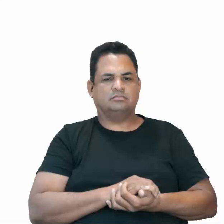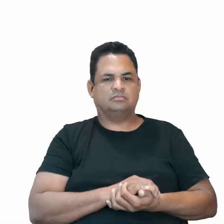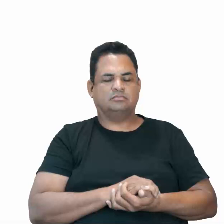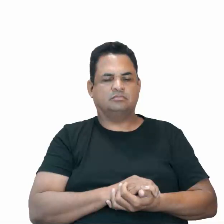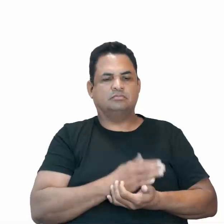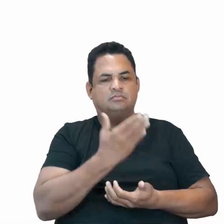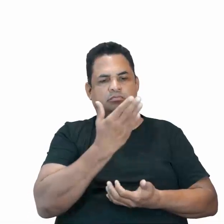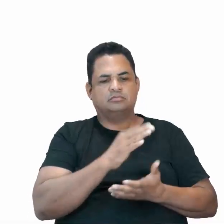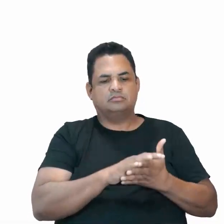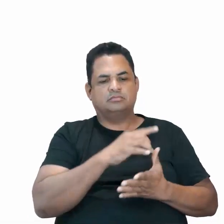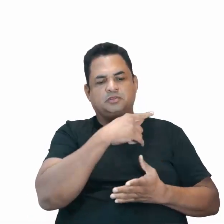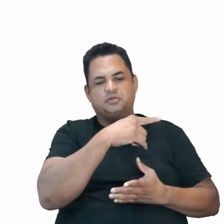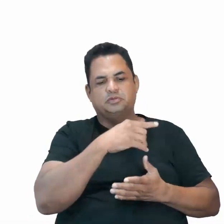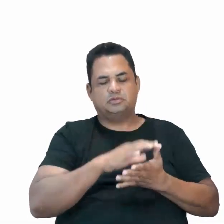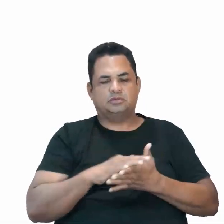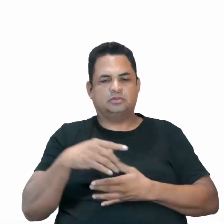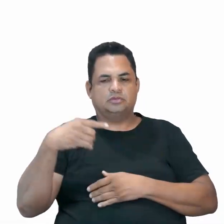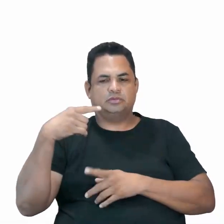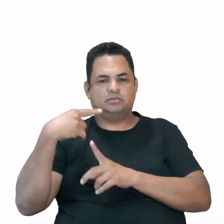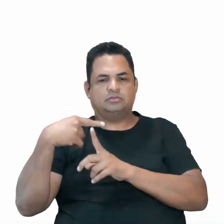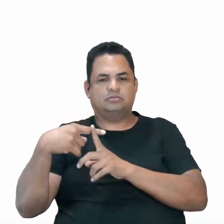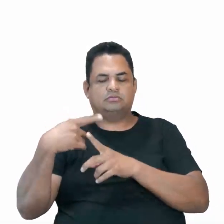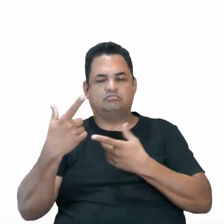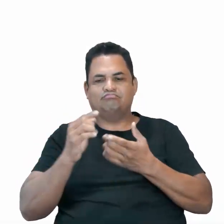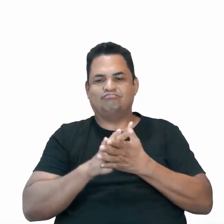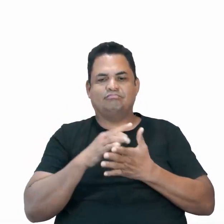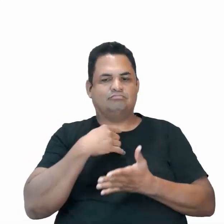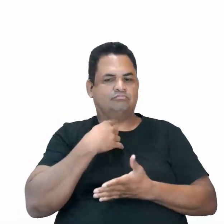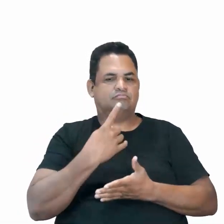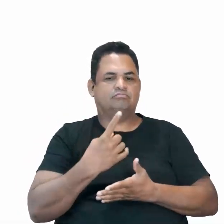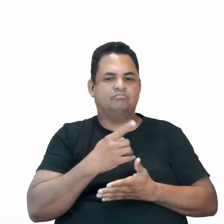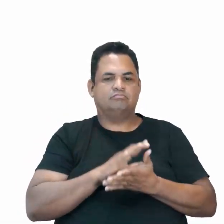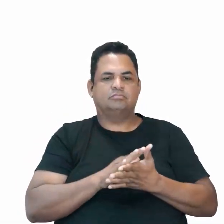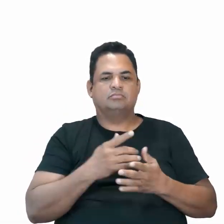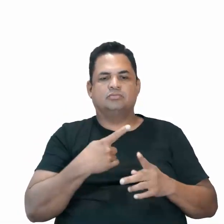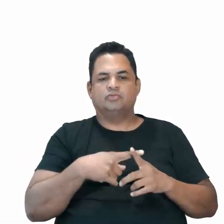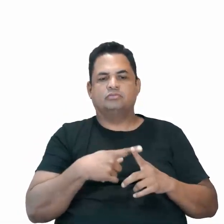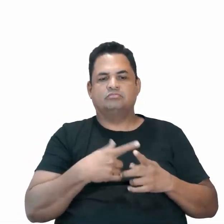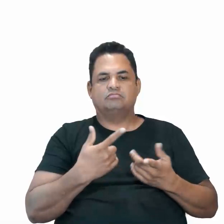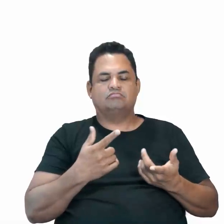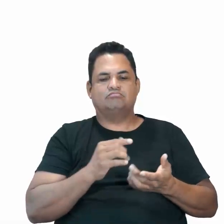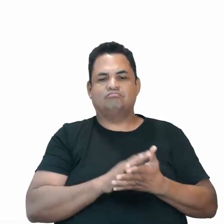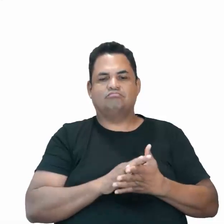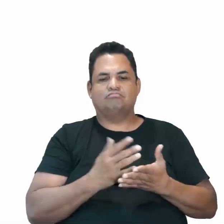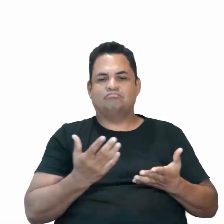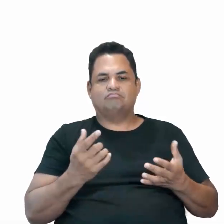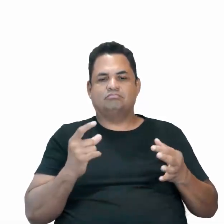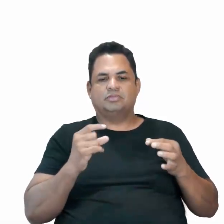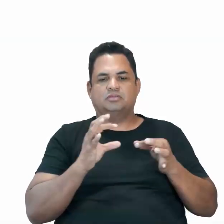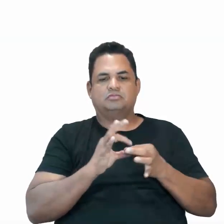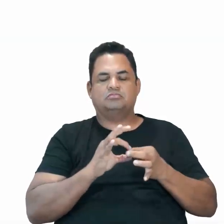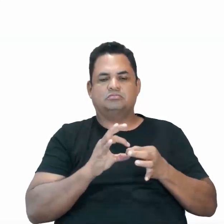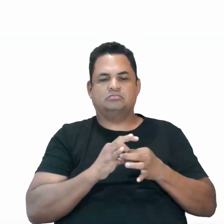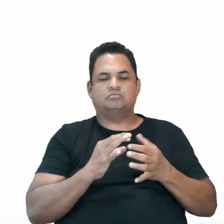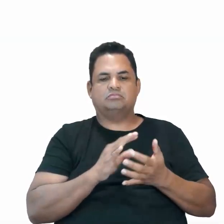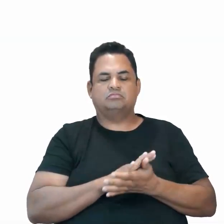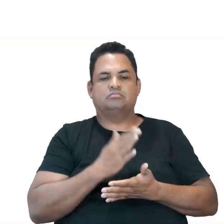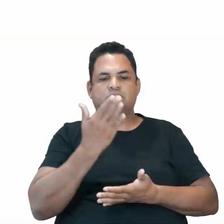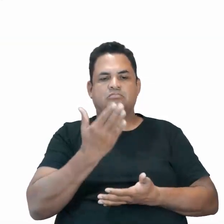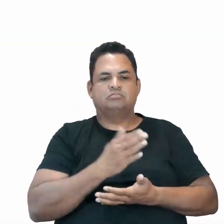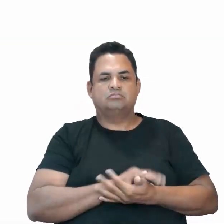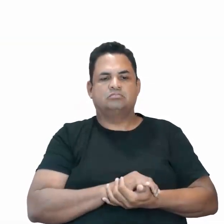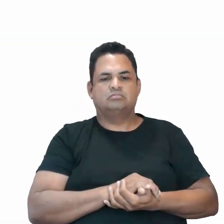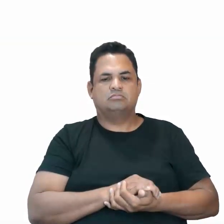carregada negativamente e a outra, porque não tem como eles voltar agora que não estão unidos. Pronto. Eles não estão unidos mais. Aí, lógico, aqui ela está